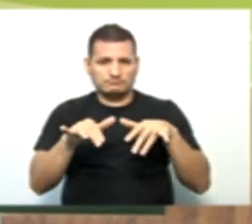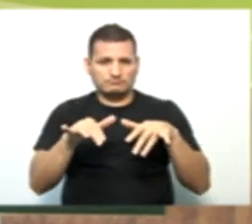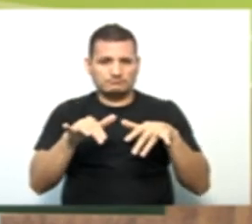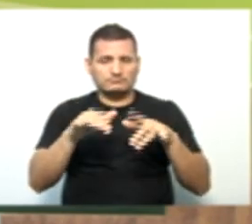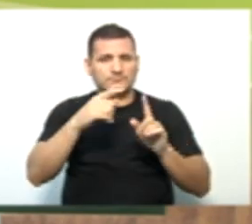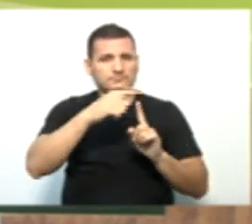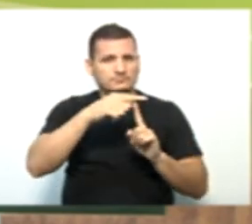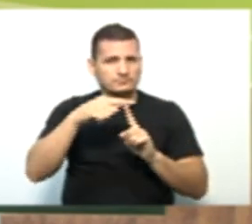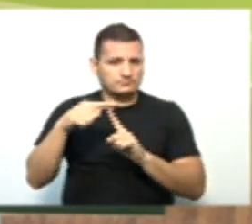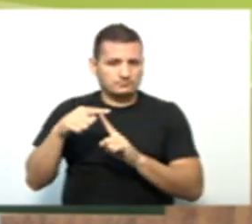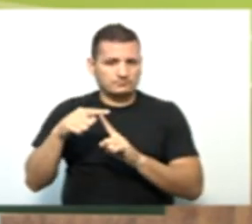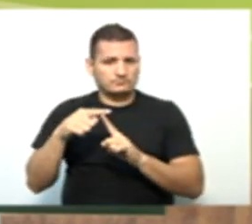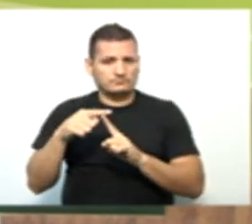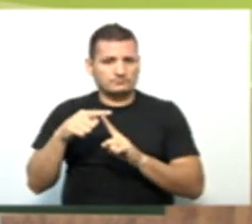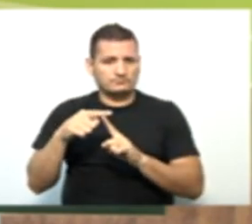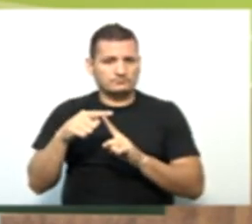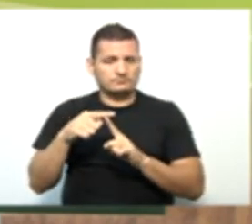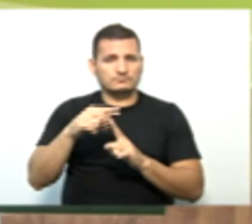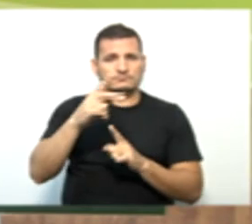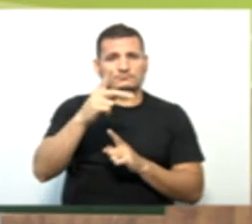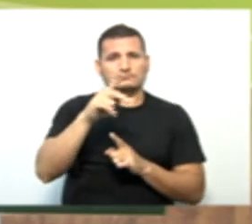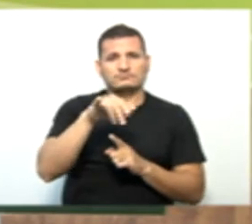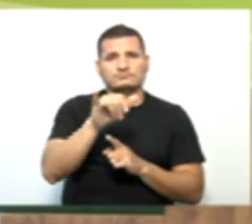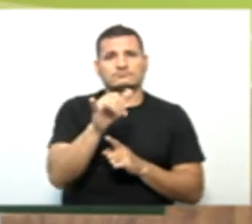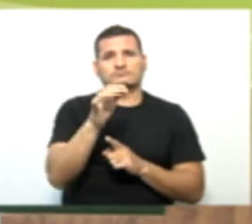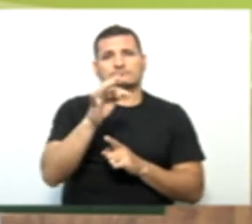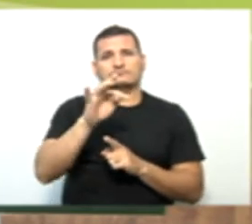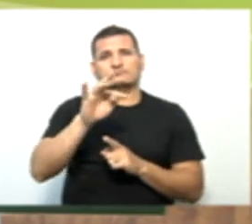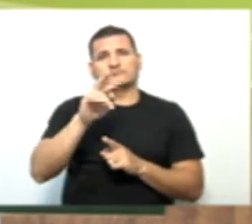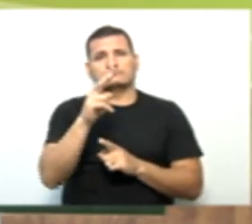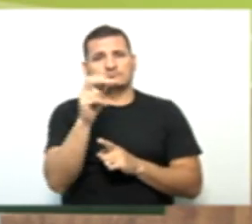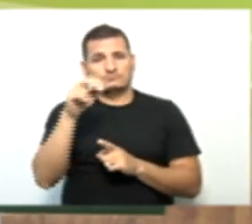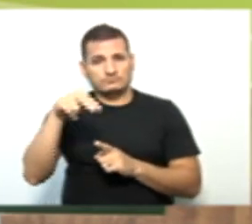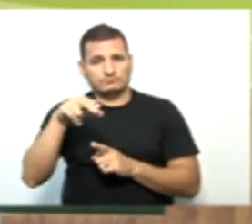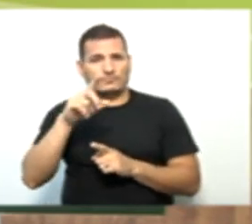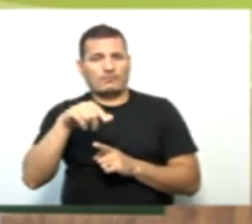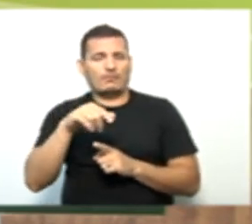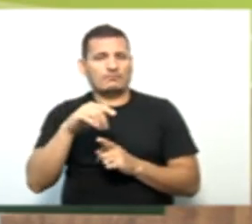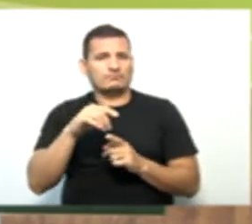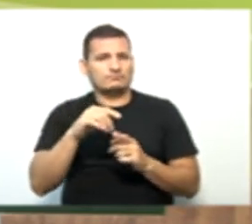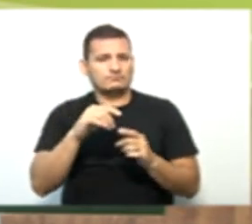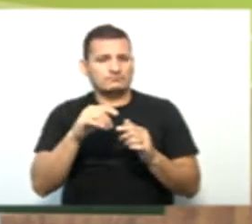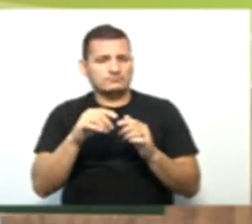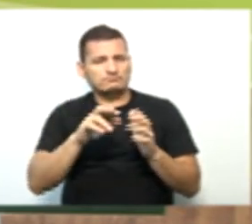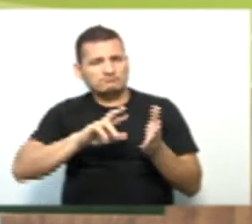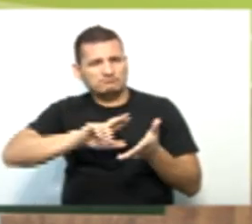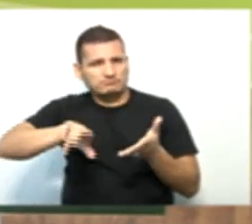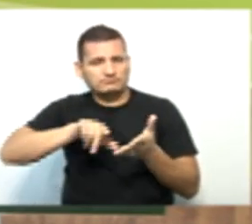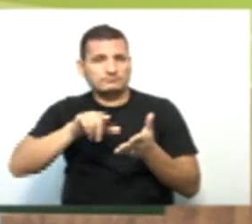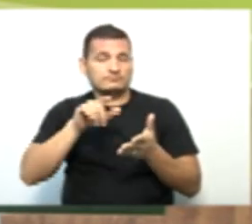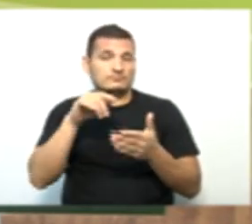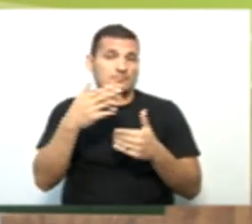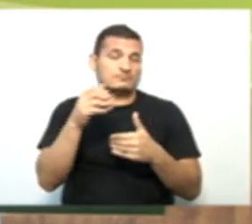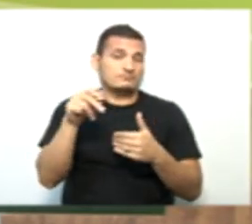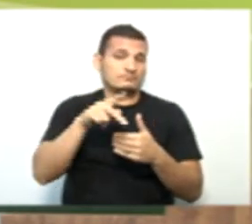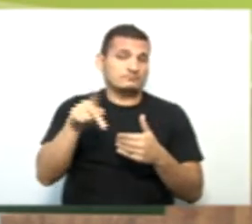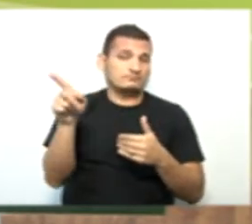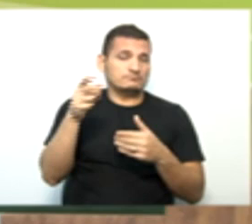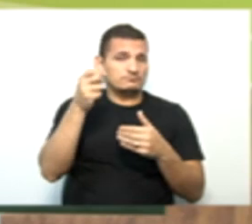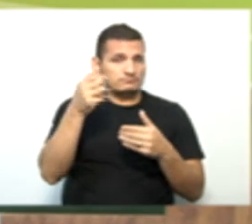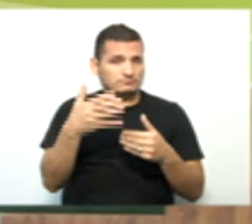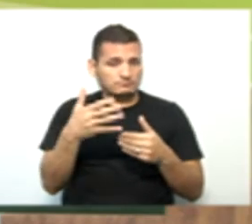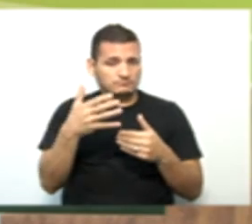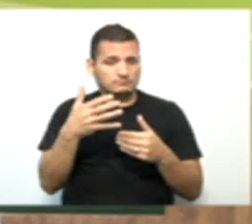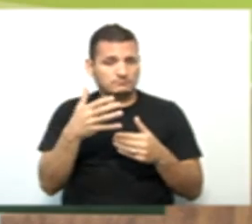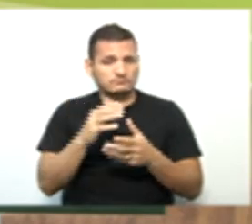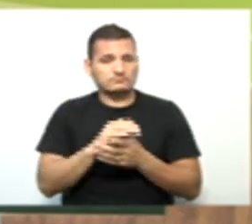tipos no Python são dinâmicos, né? Mas, como a professora falou, ele atribui o